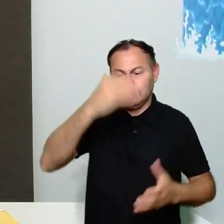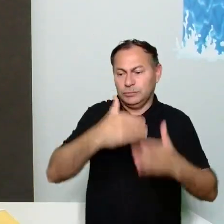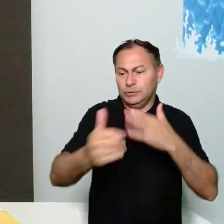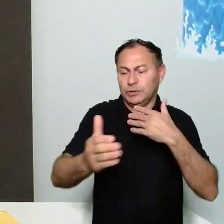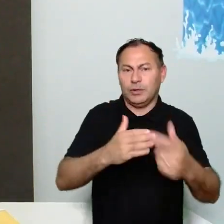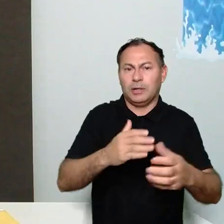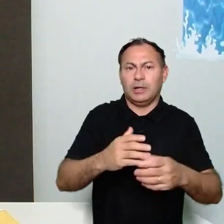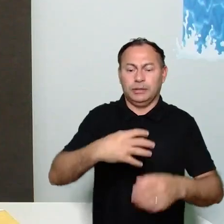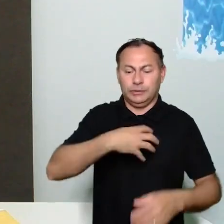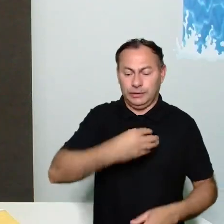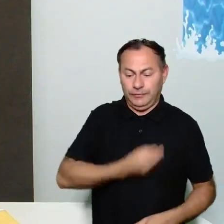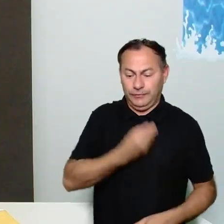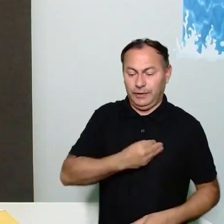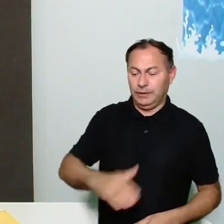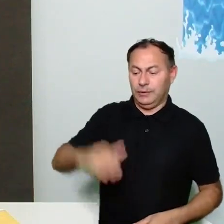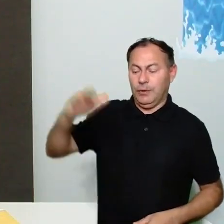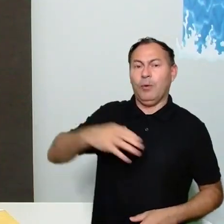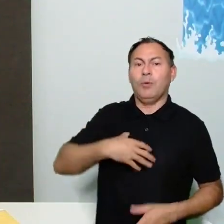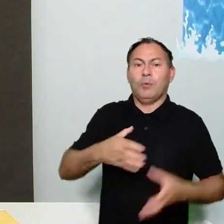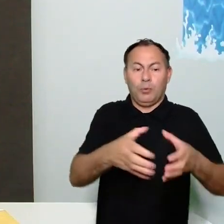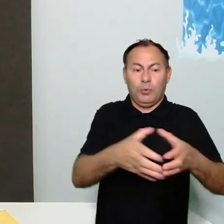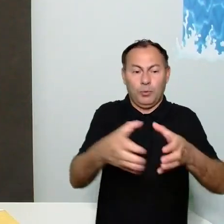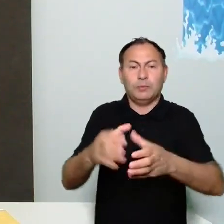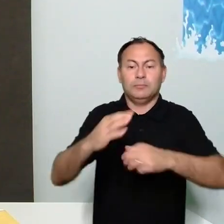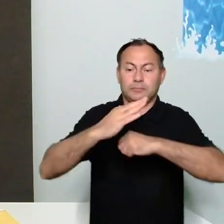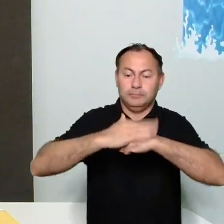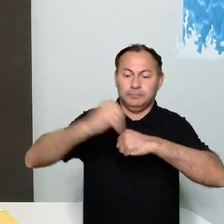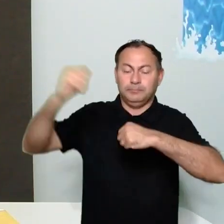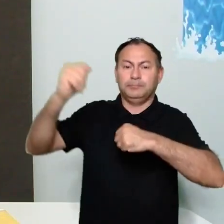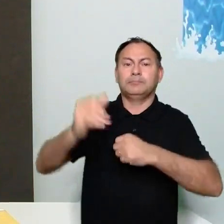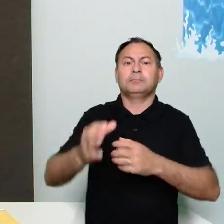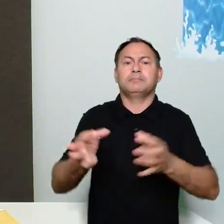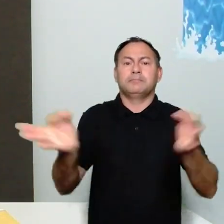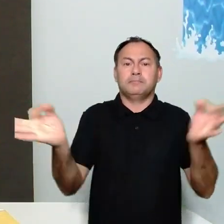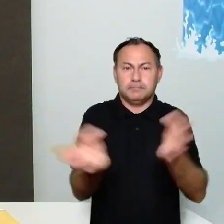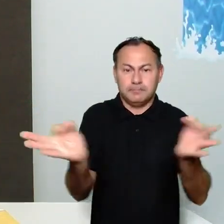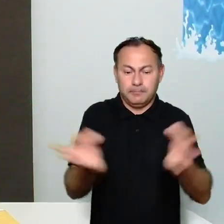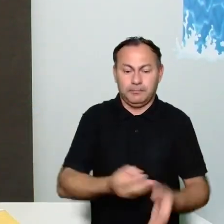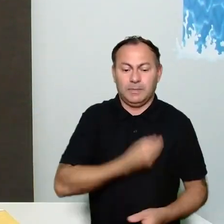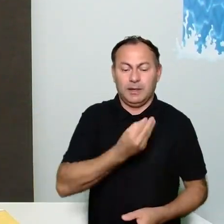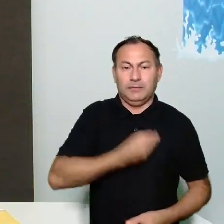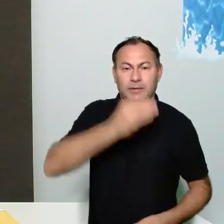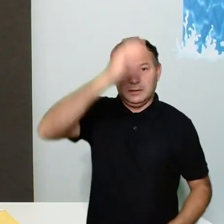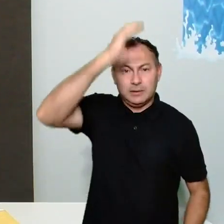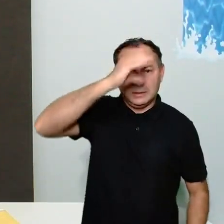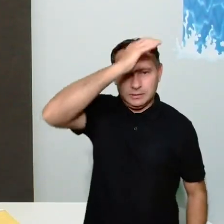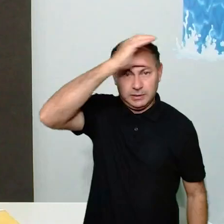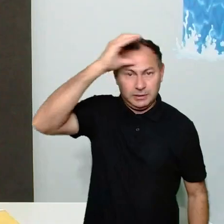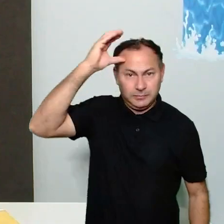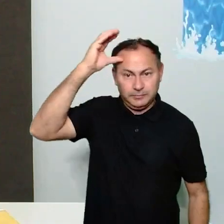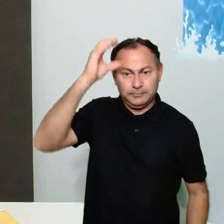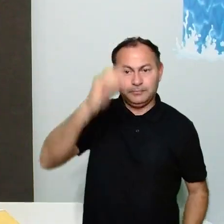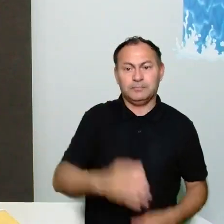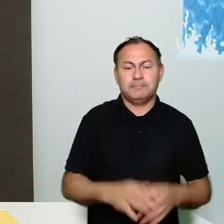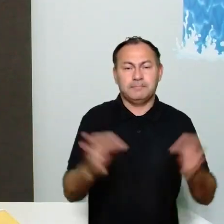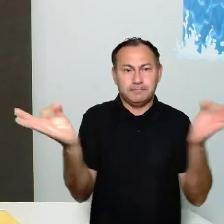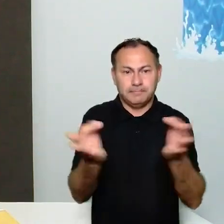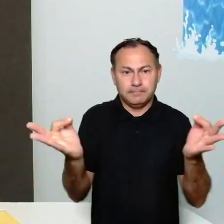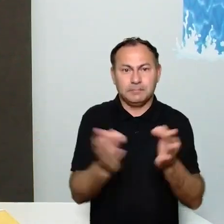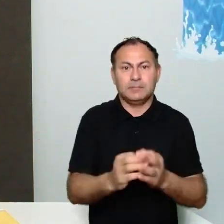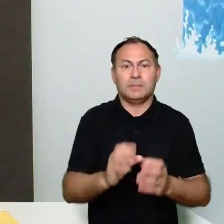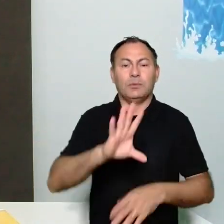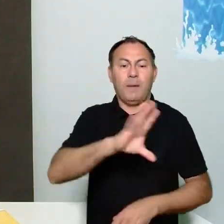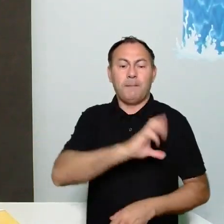de qualquer estado ou ordem, são chamados à plenitude da vida cristã, e à